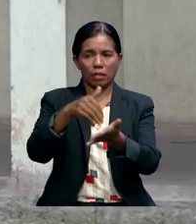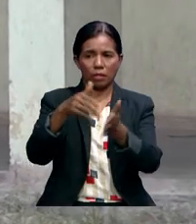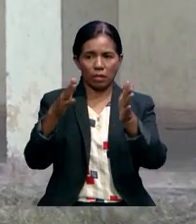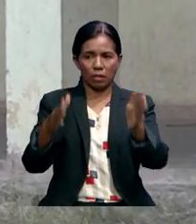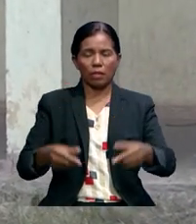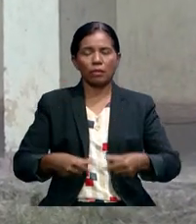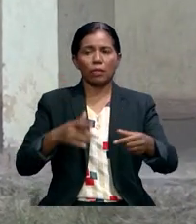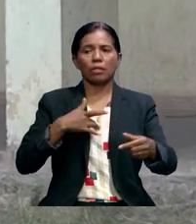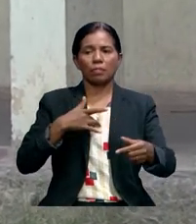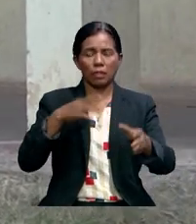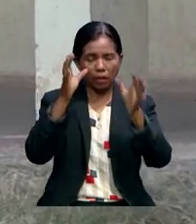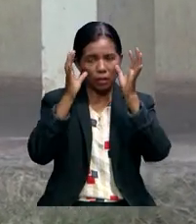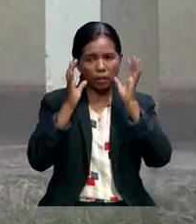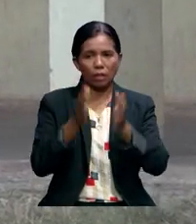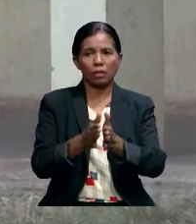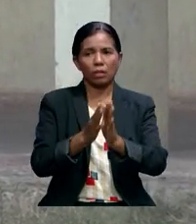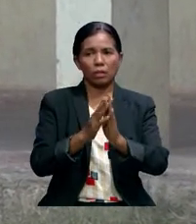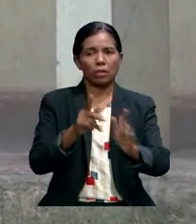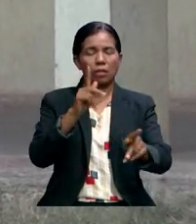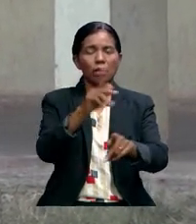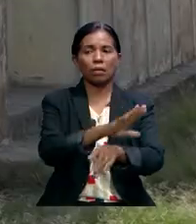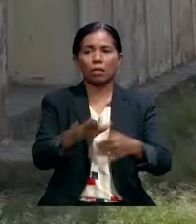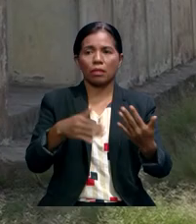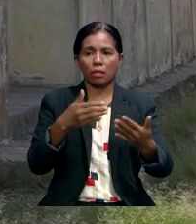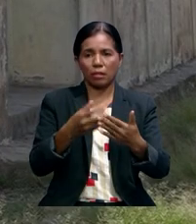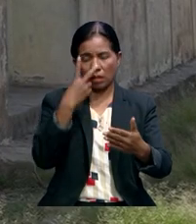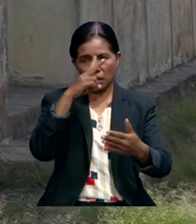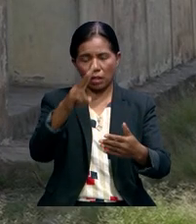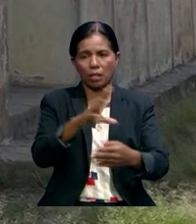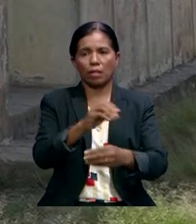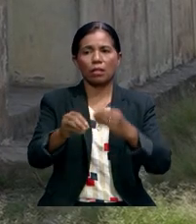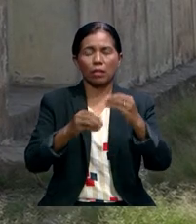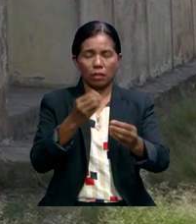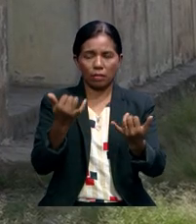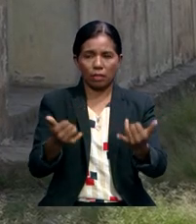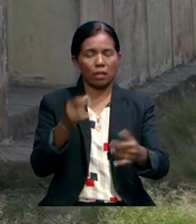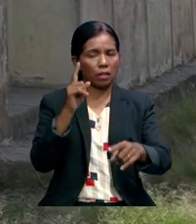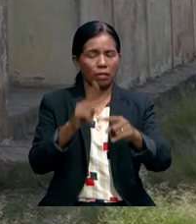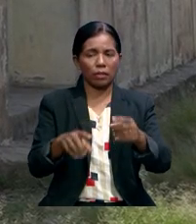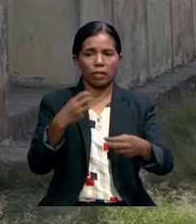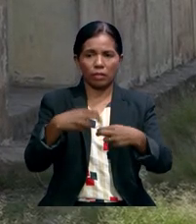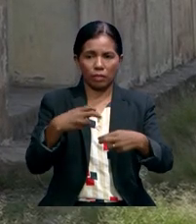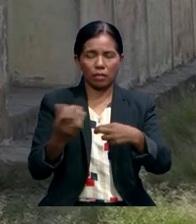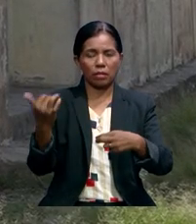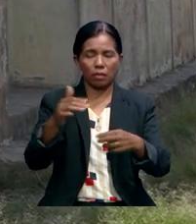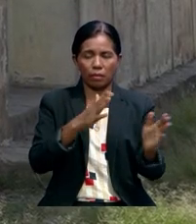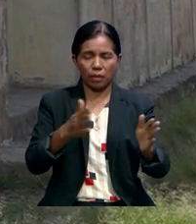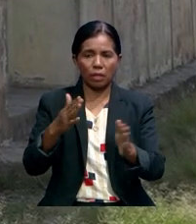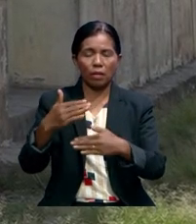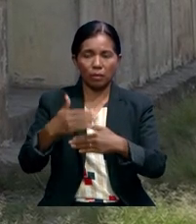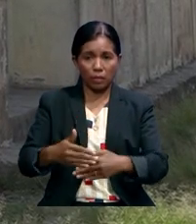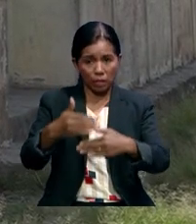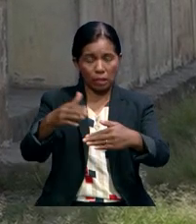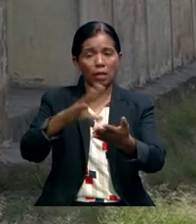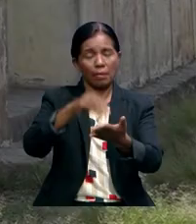expressa sentimento triste no russo ba parte competente o de resolve imediata questão ne. Nune la bele dificulta sire processo aprendizagem